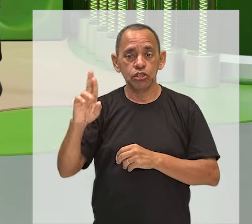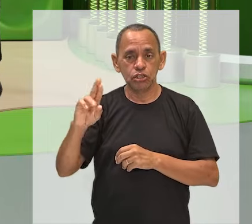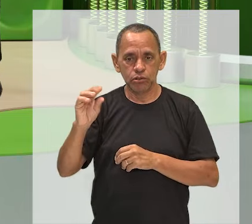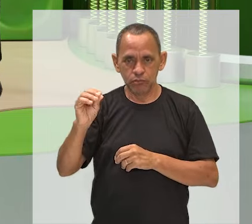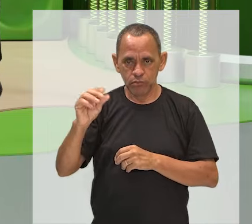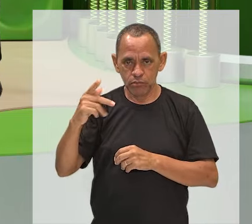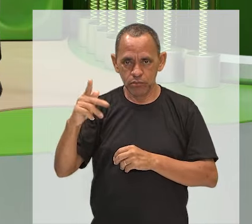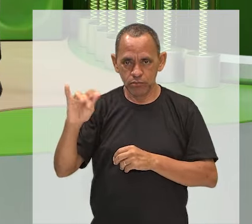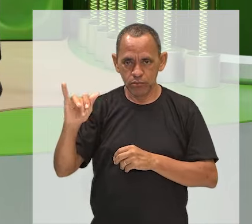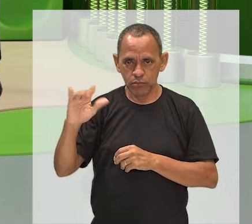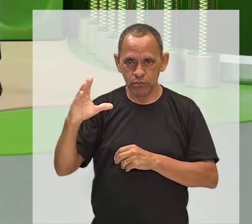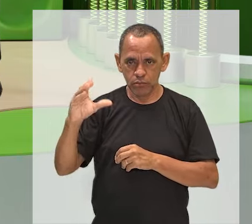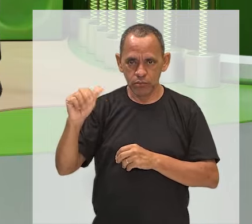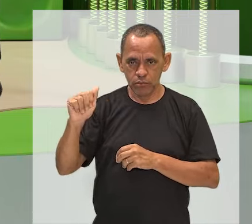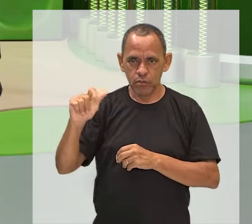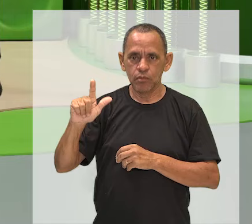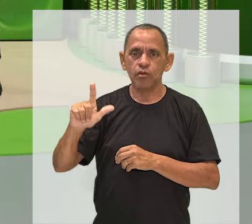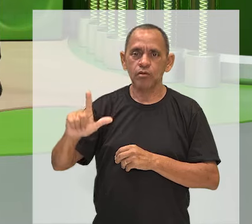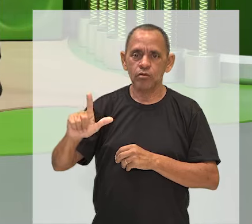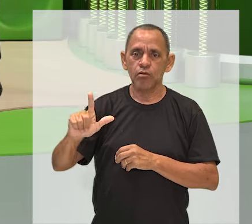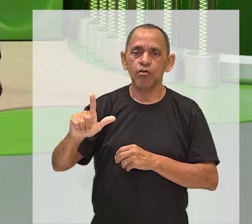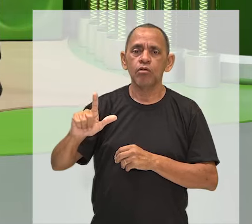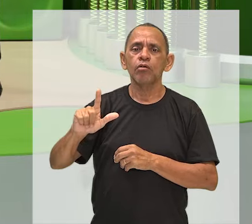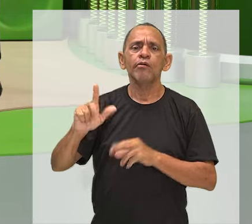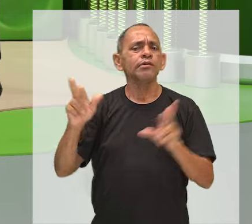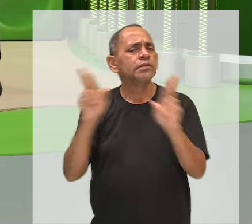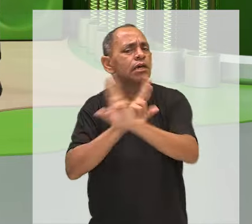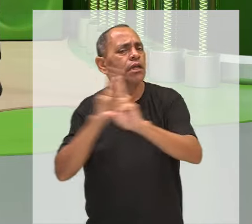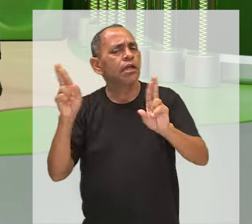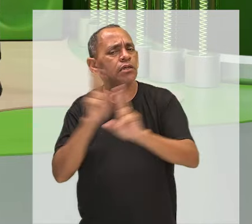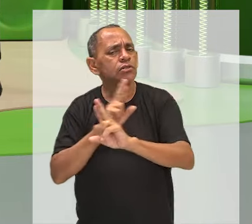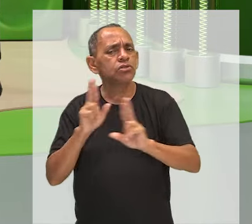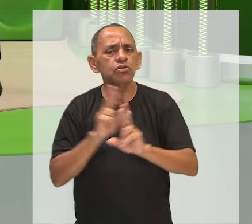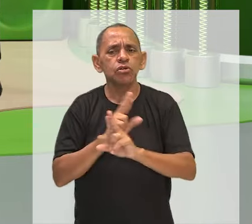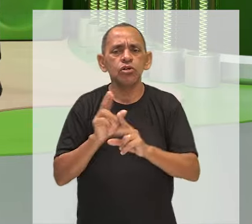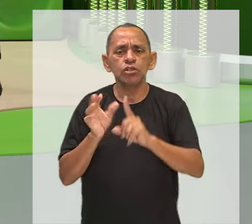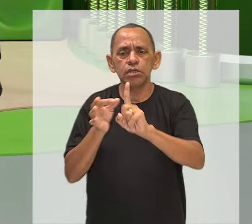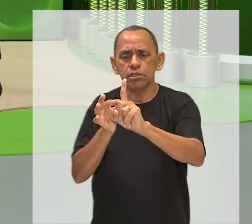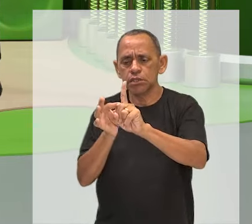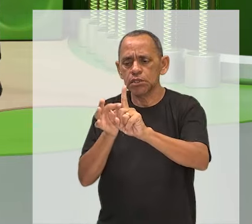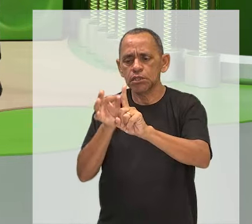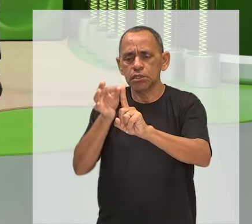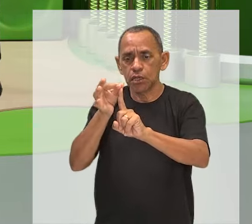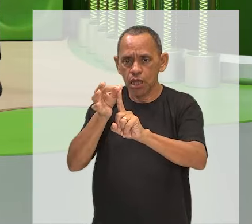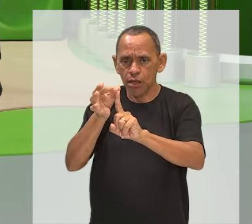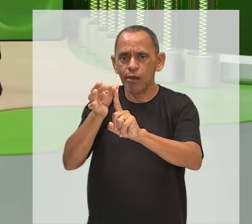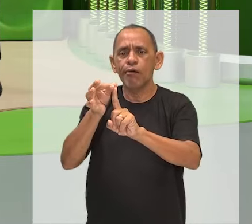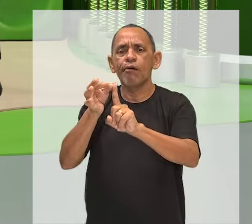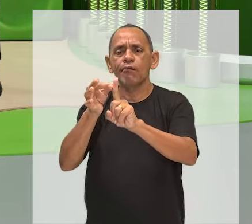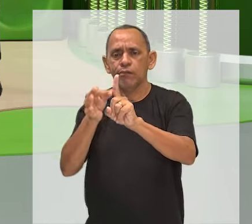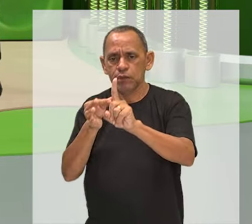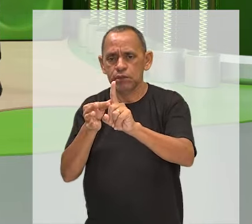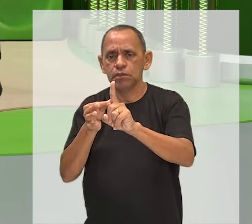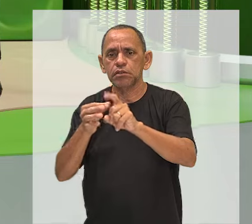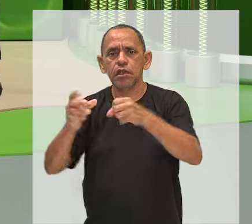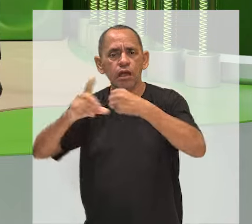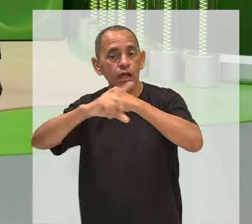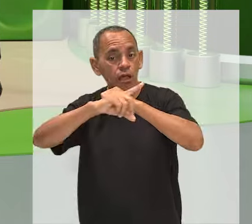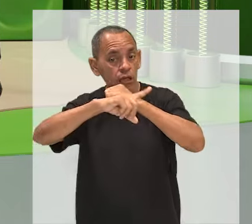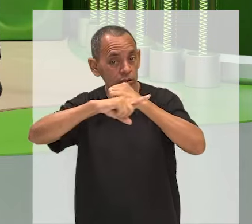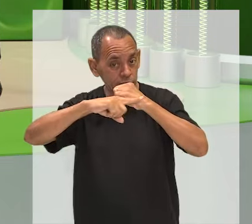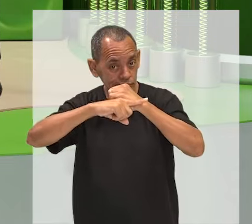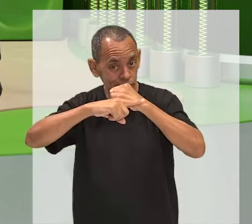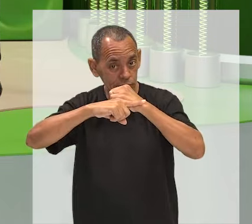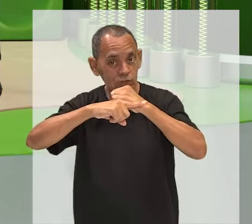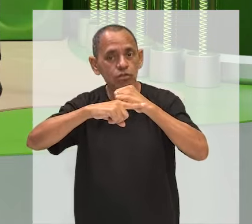ali a esse frio e a elevada altitude, certo? Então, isso aí para demonstrar, né? Aqui você